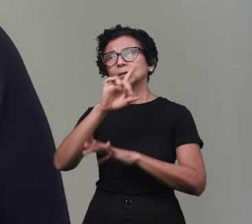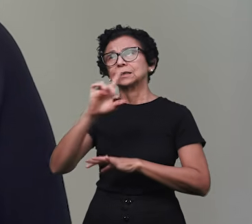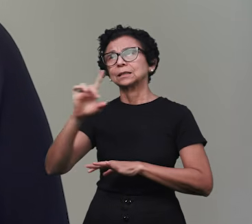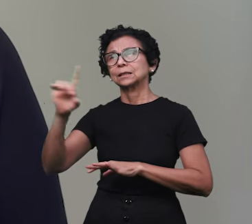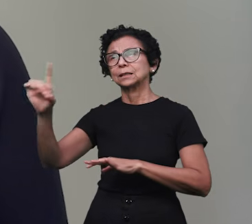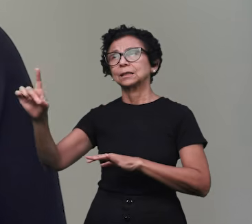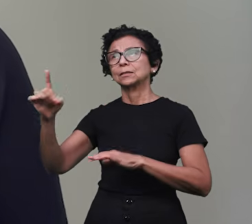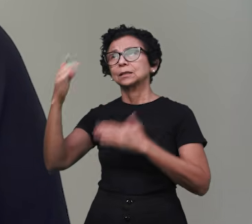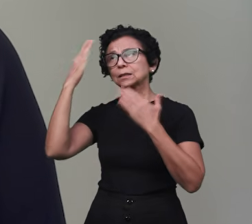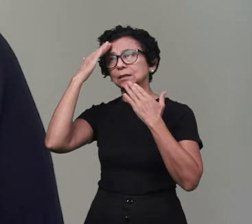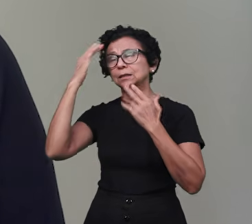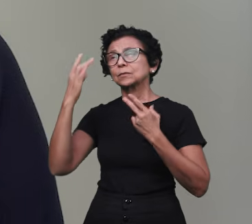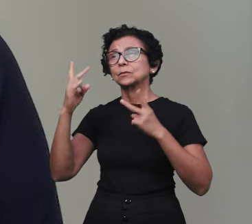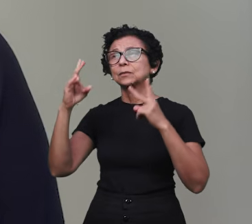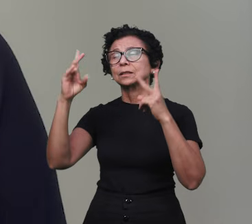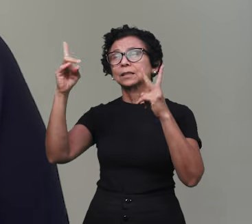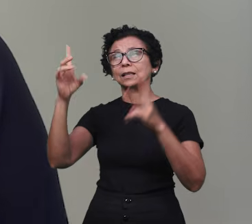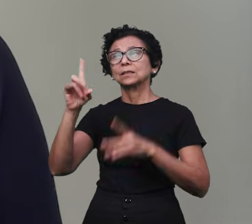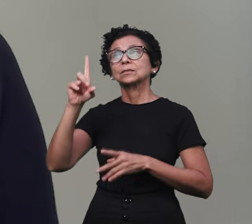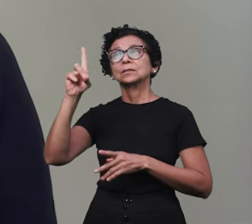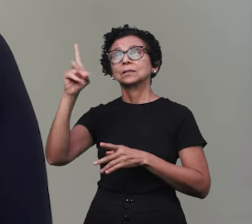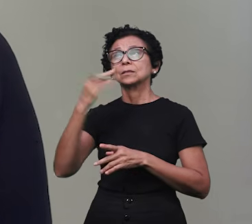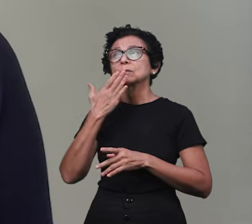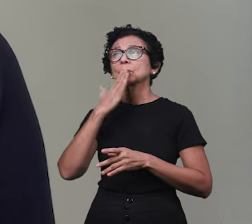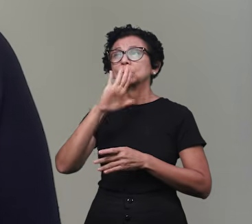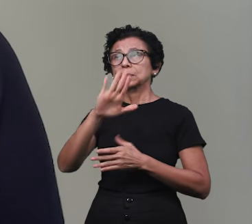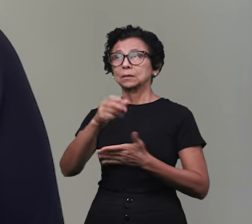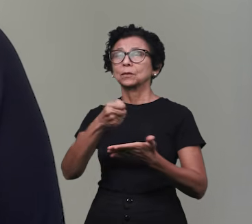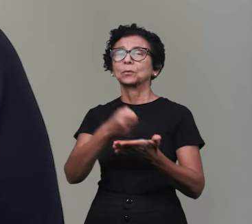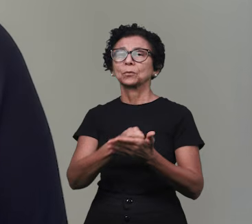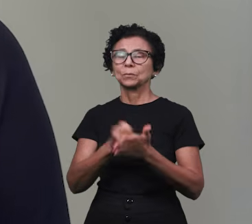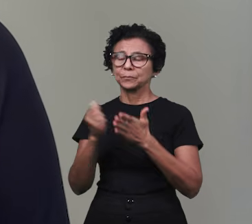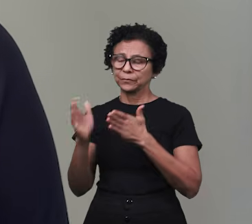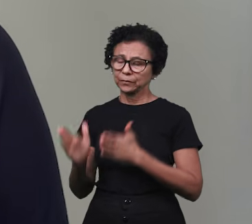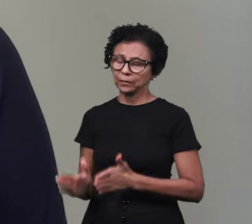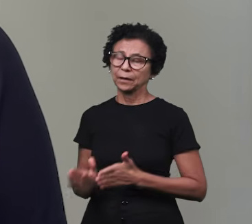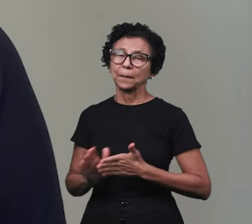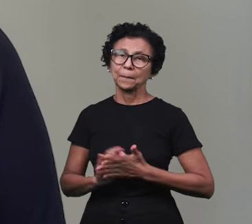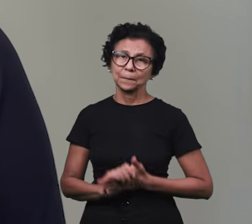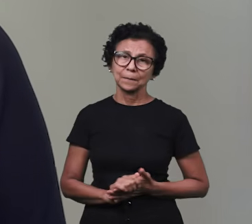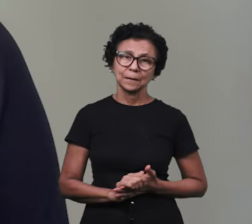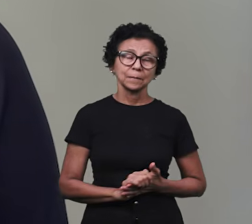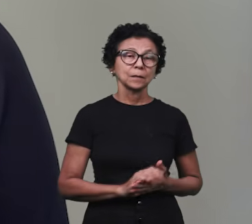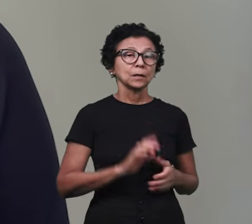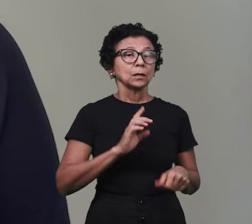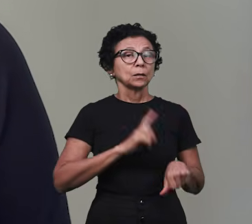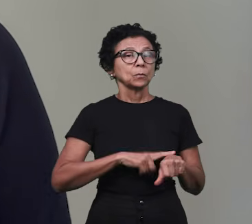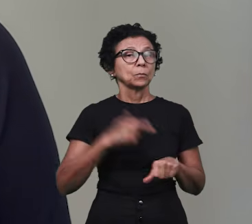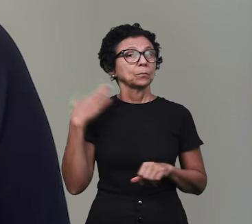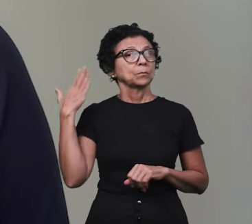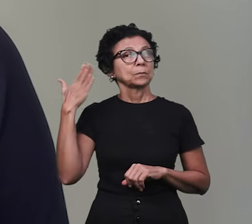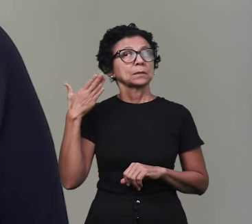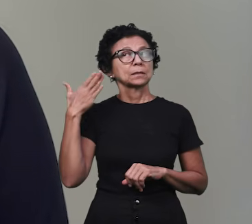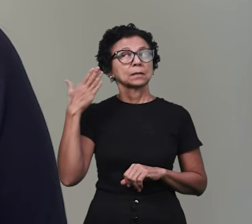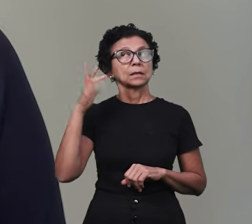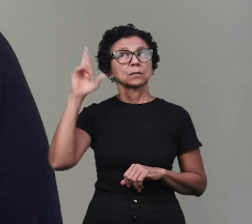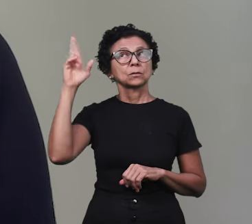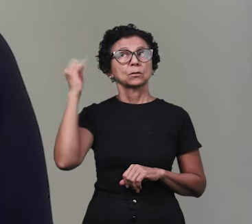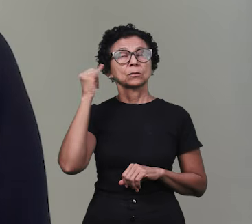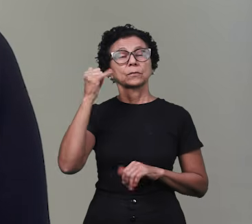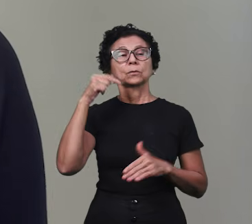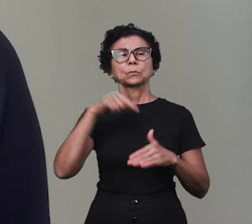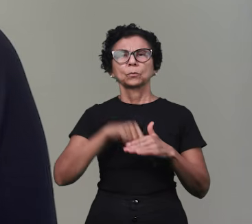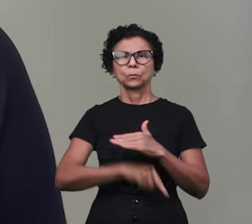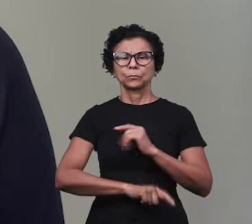alcançada, reconhecendo a fidelidade de Deus e as grandes vitórias que Ele tem operado no nosso meio. Na ministração da palavra, o Senhor falou de